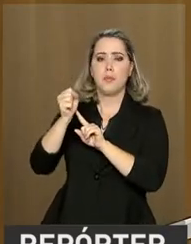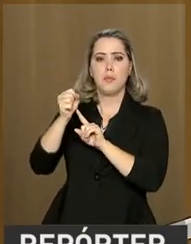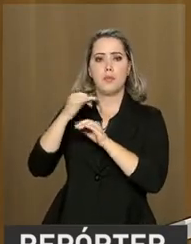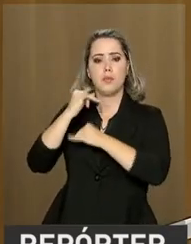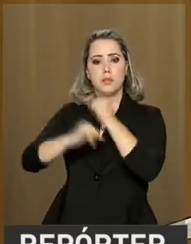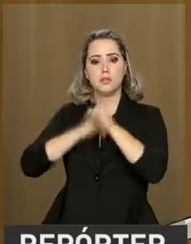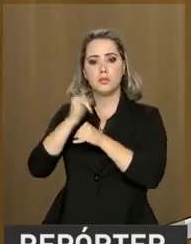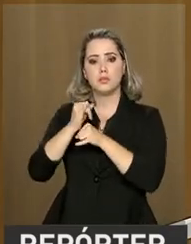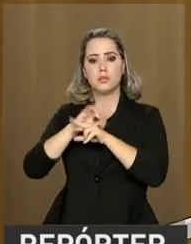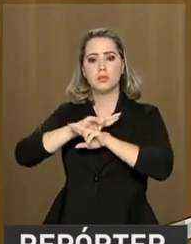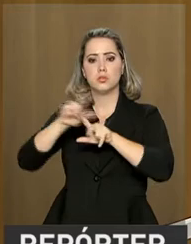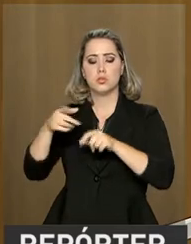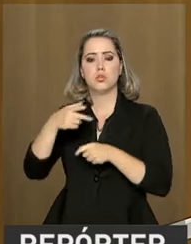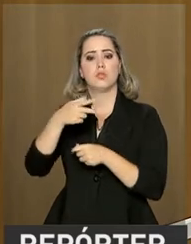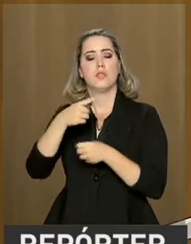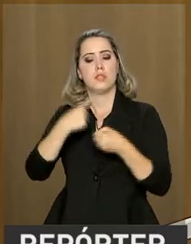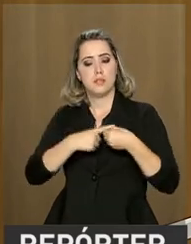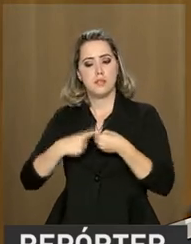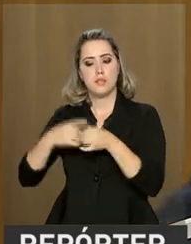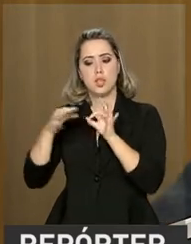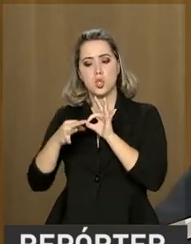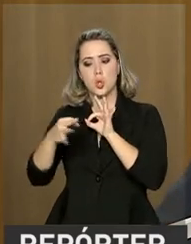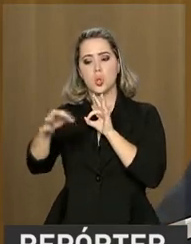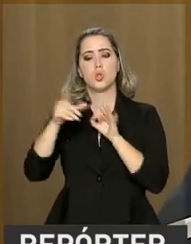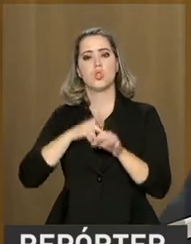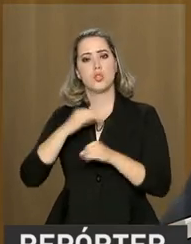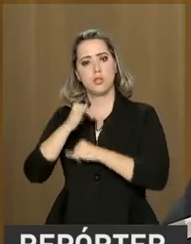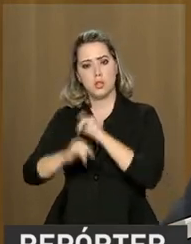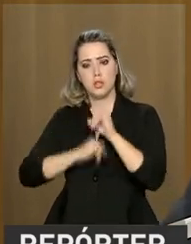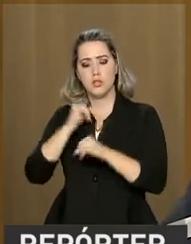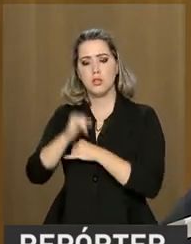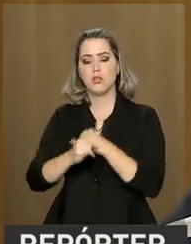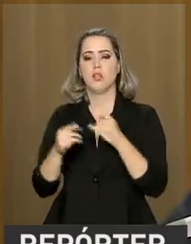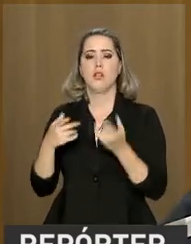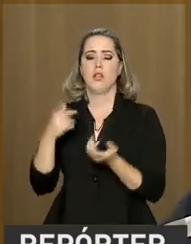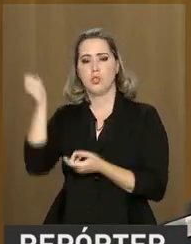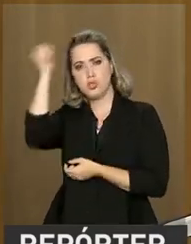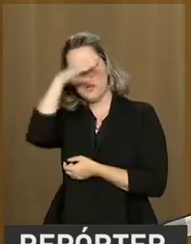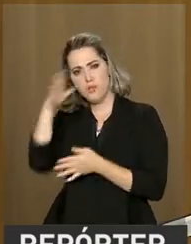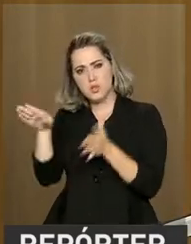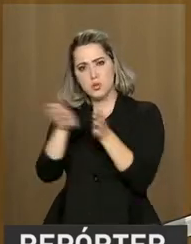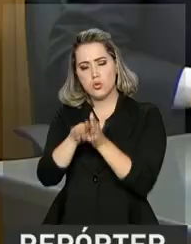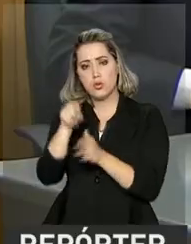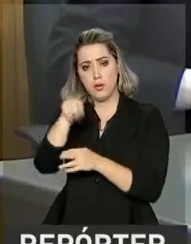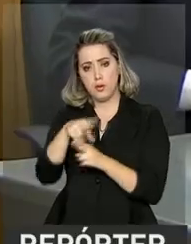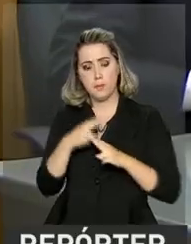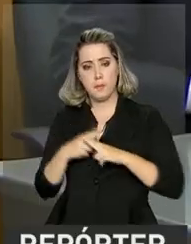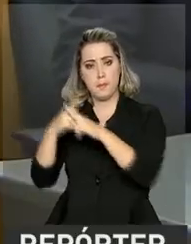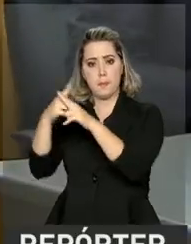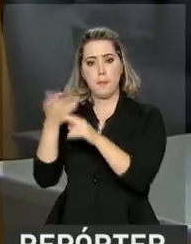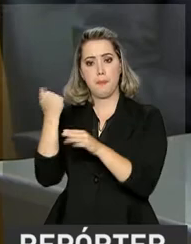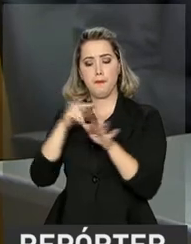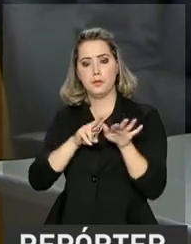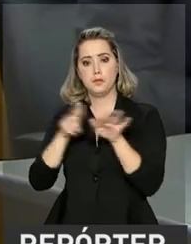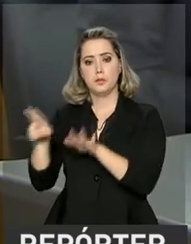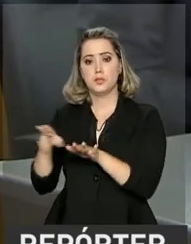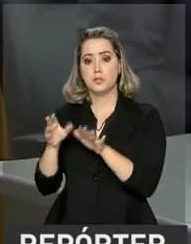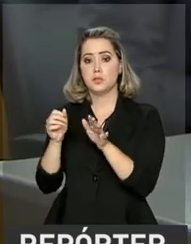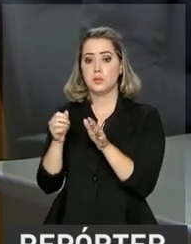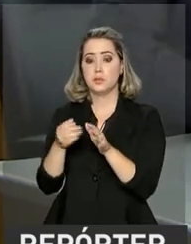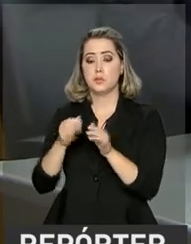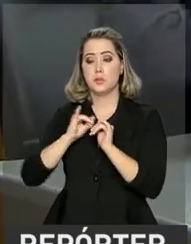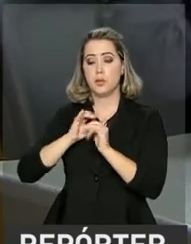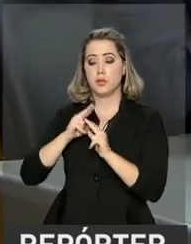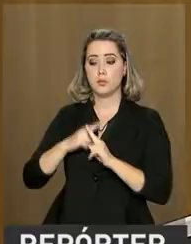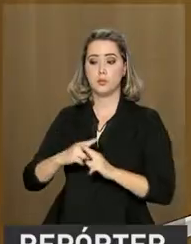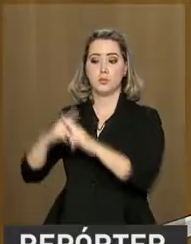que têm dificuldade de acesso à internet esse é o satélite foi lançado na semana passada com a presença do presidente temer